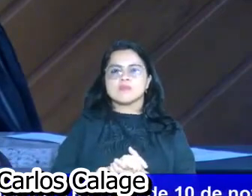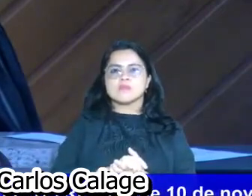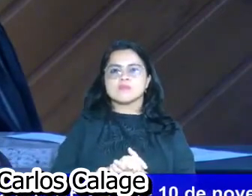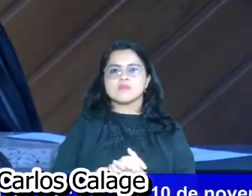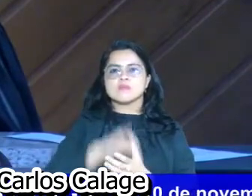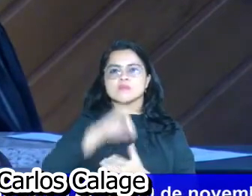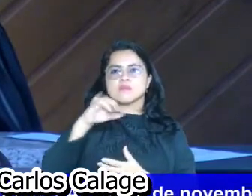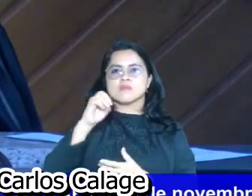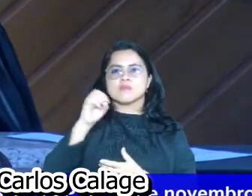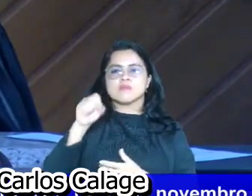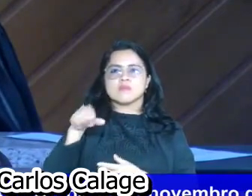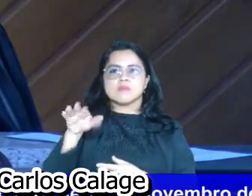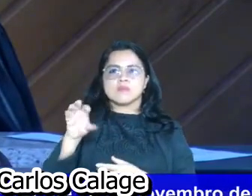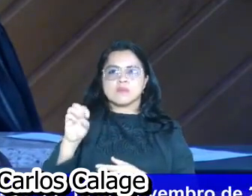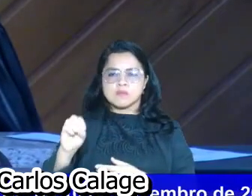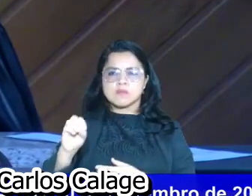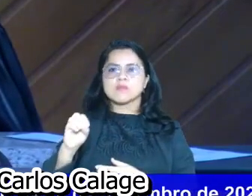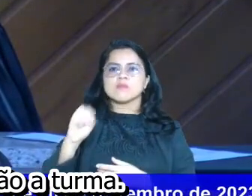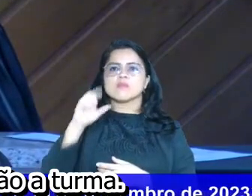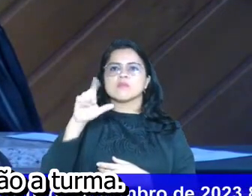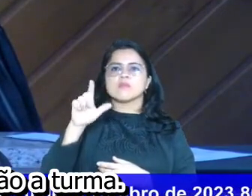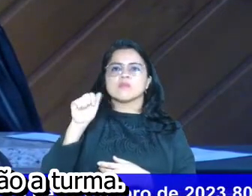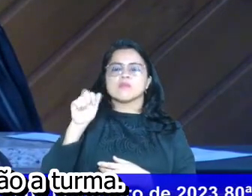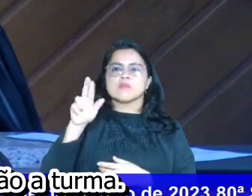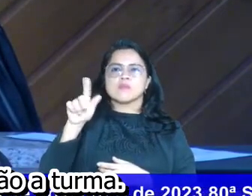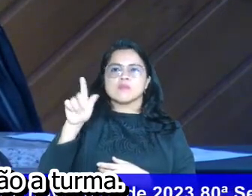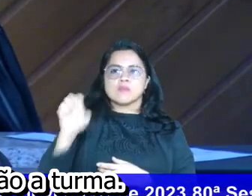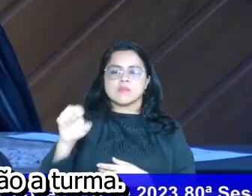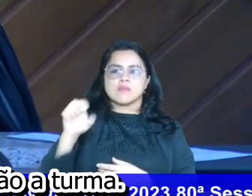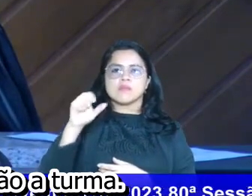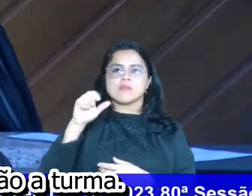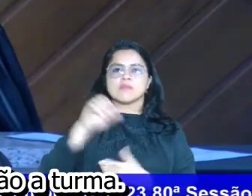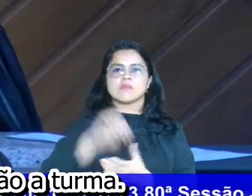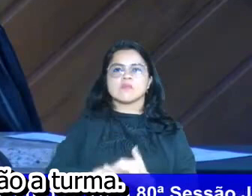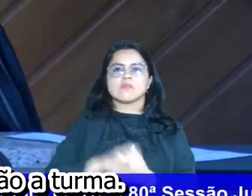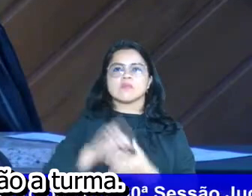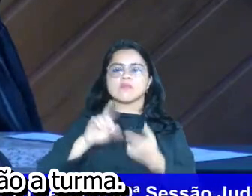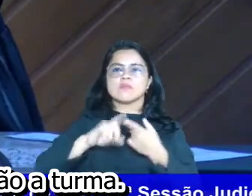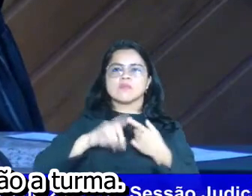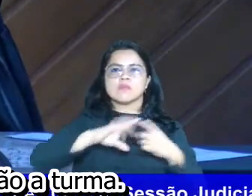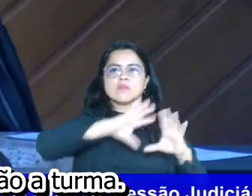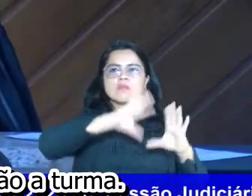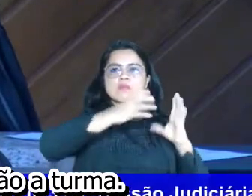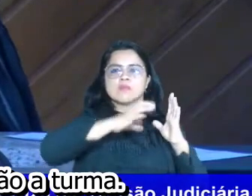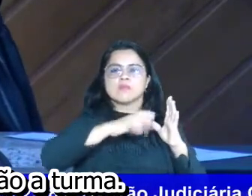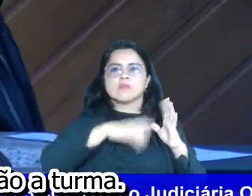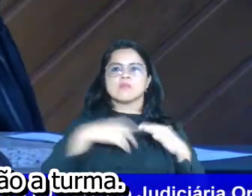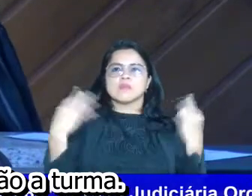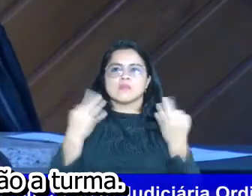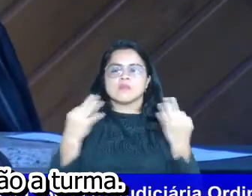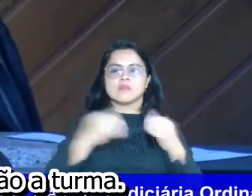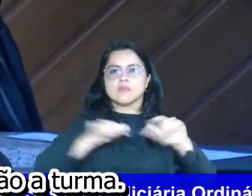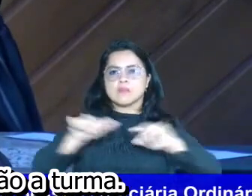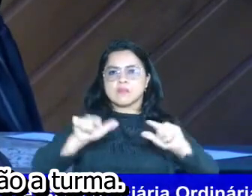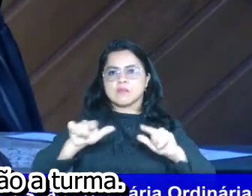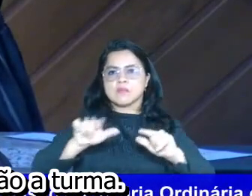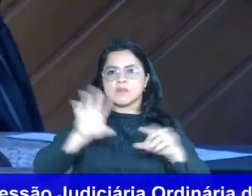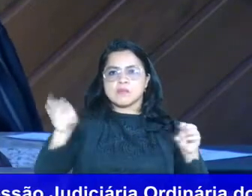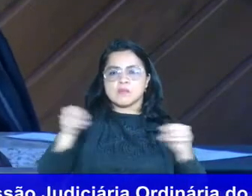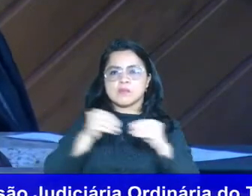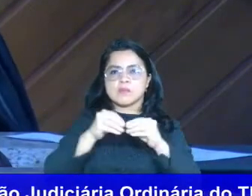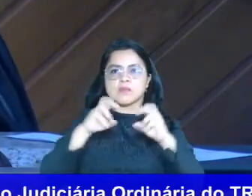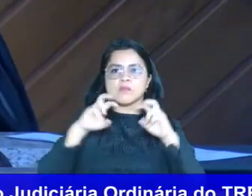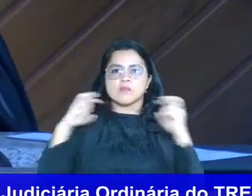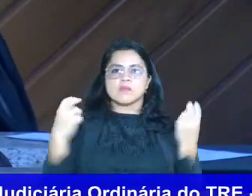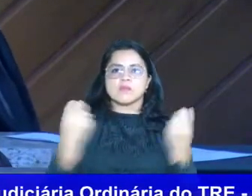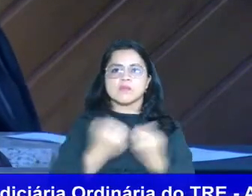Gibran Pinheiro Borges, João Carlos Calage Alvarenga, e a coligação Eficiência e Trabalho. Comporão a turma